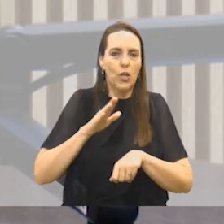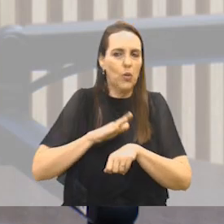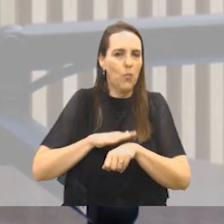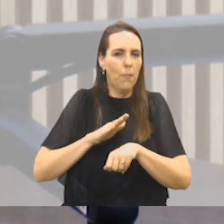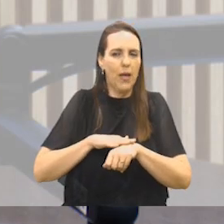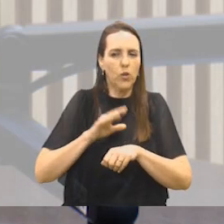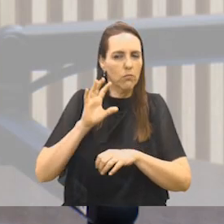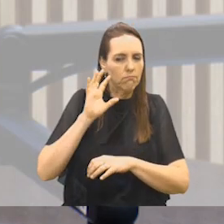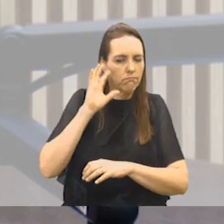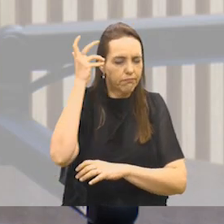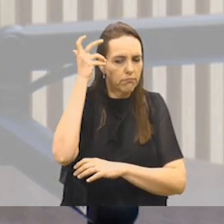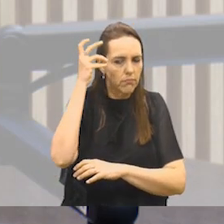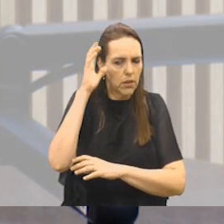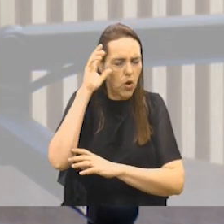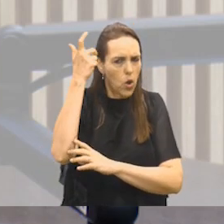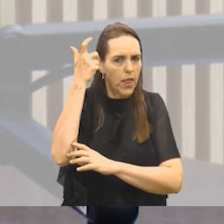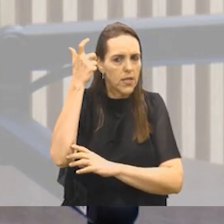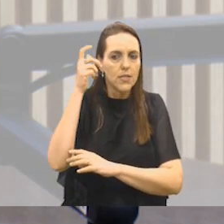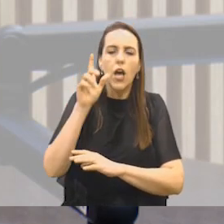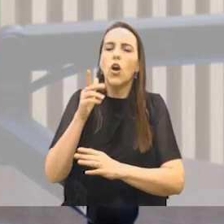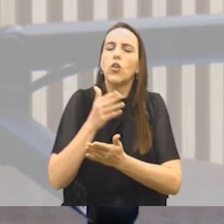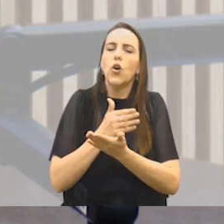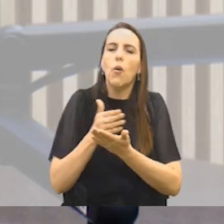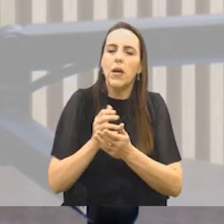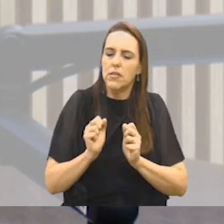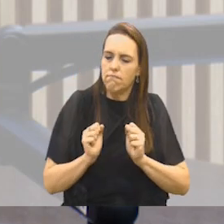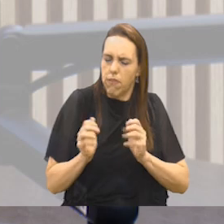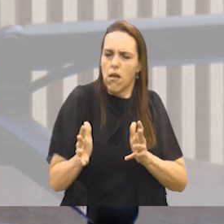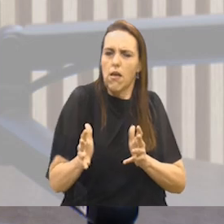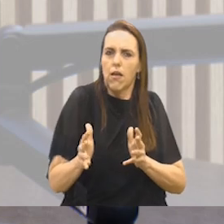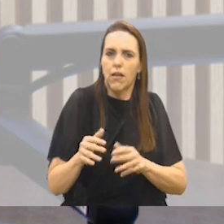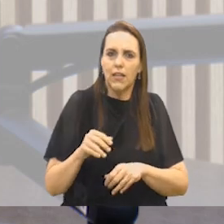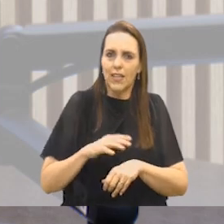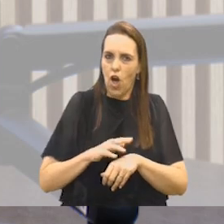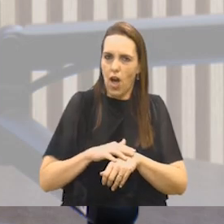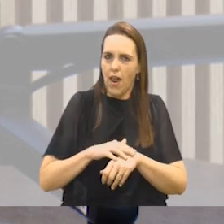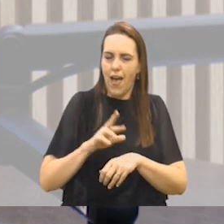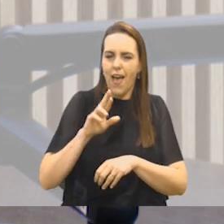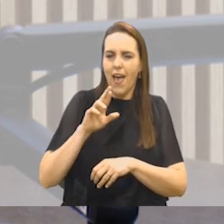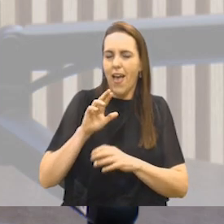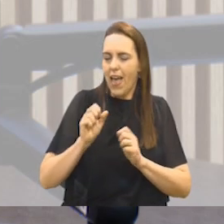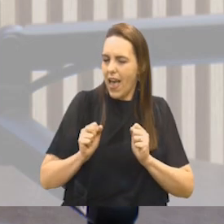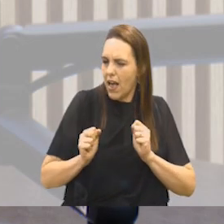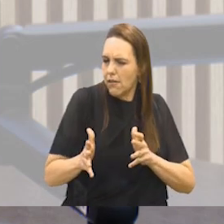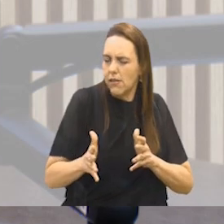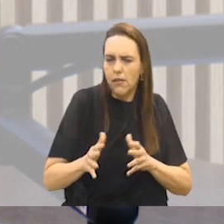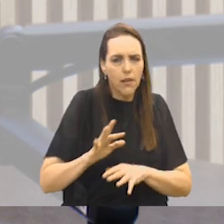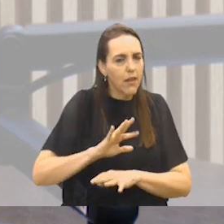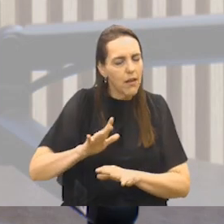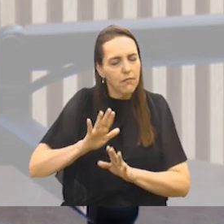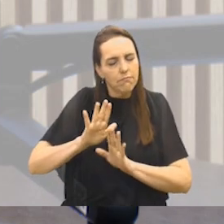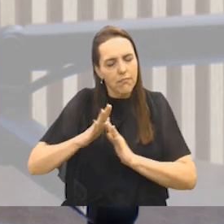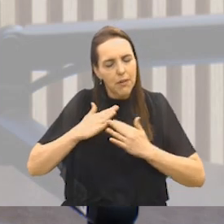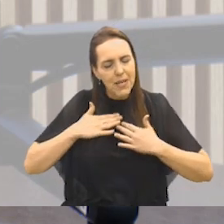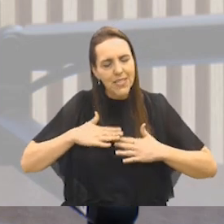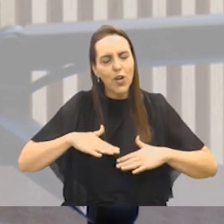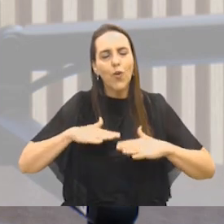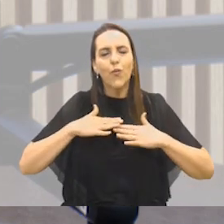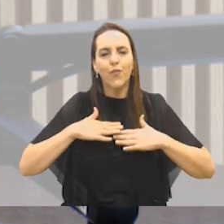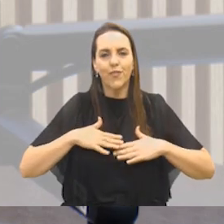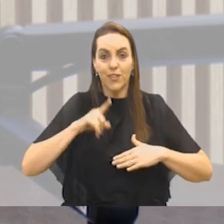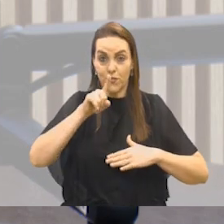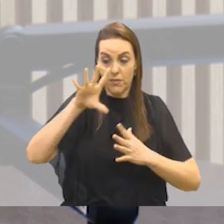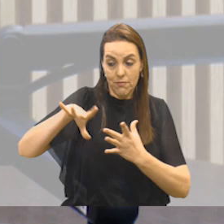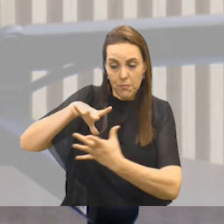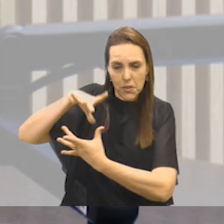teus gatilhos. Você começa a não ser tão reativa. Se você tem a sua